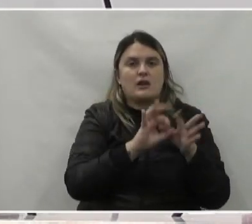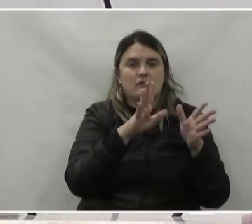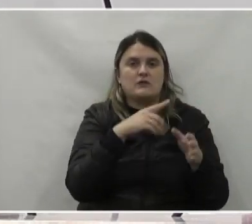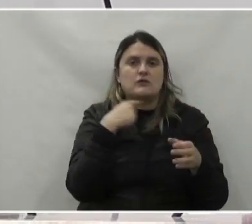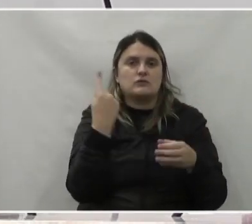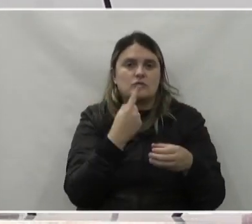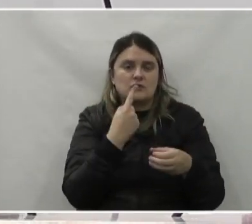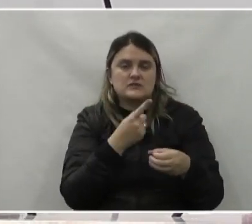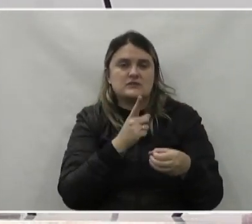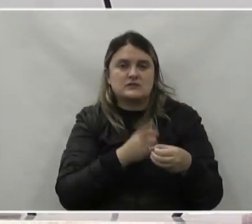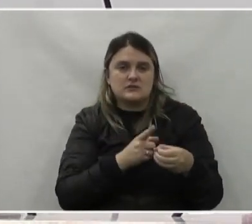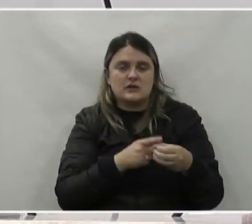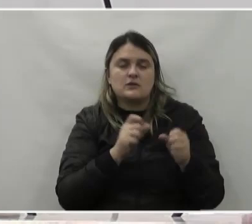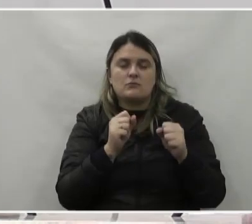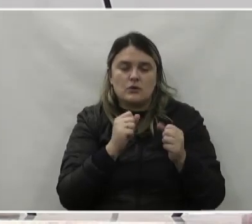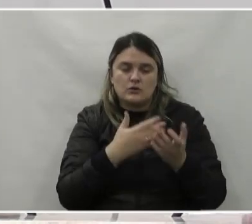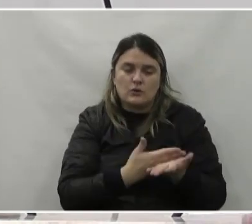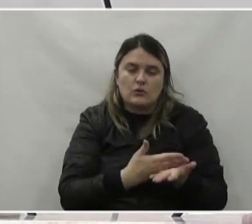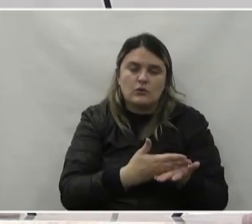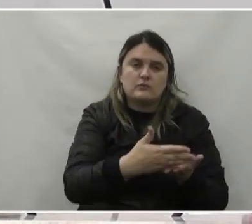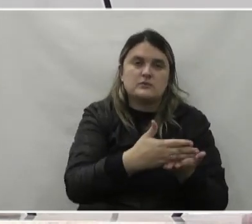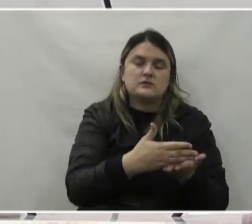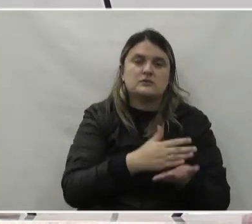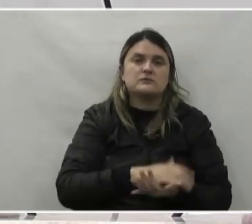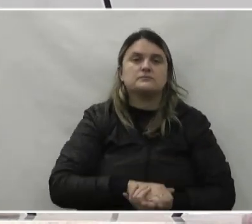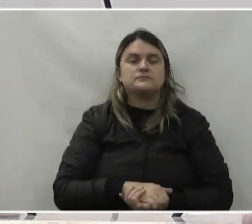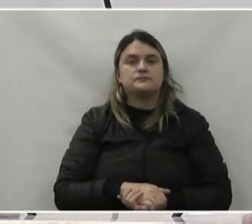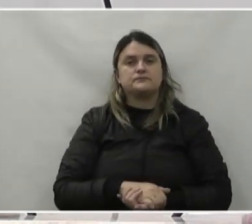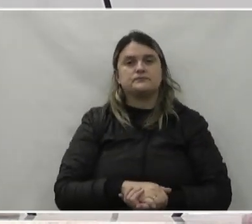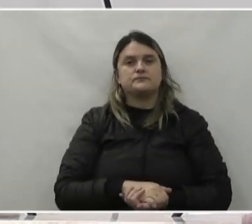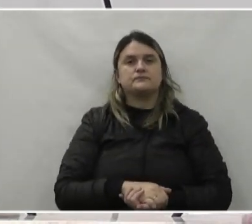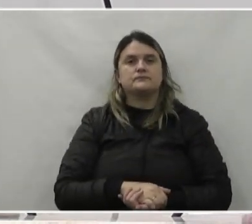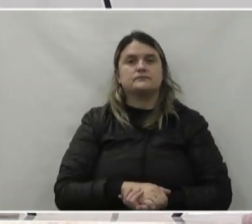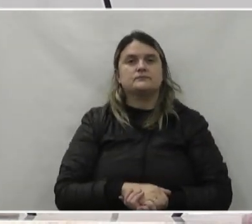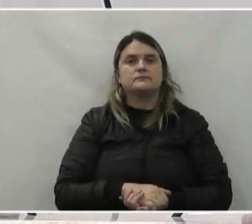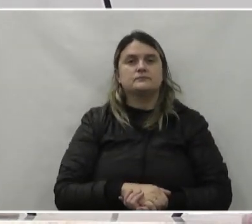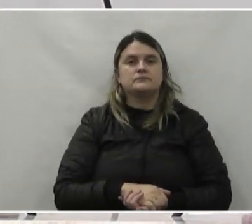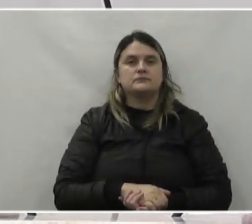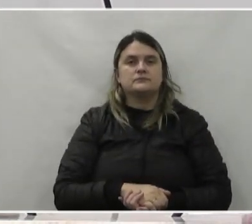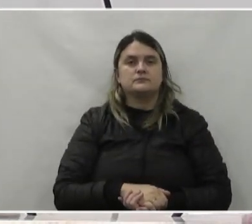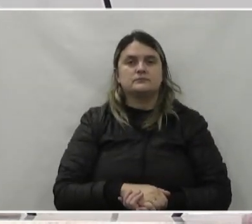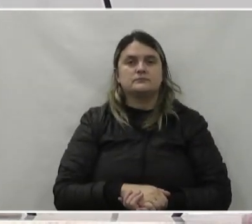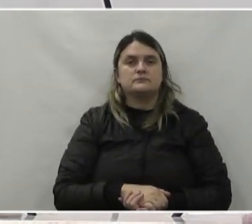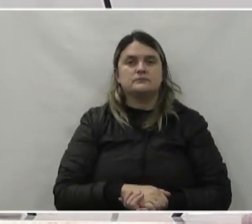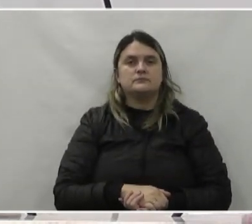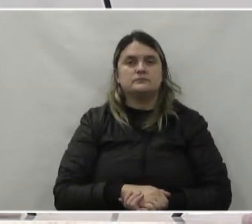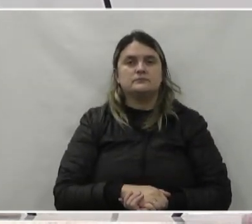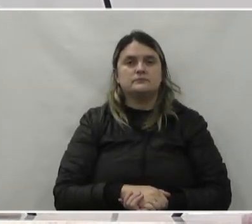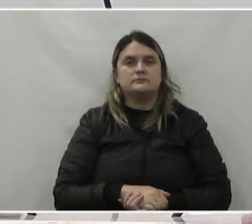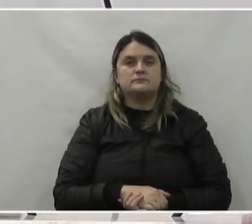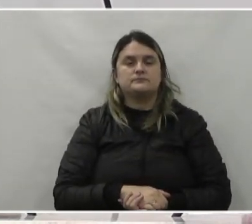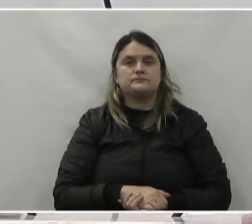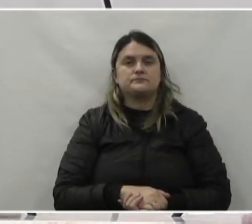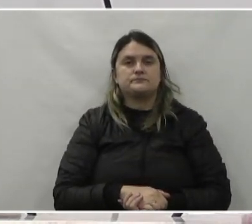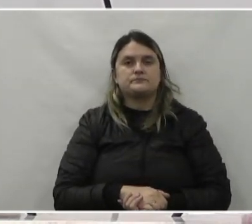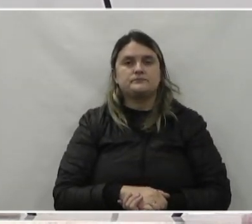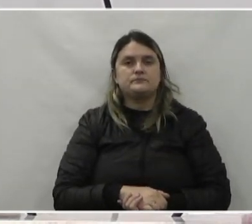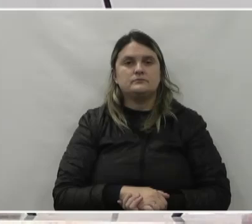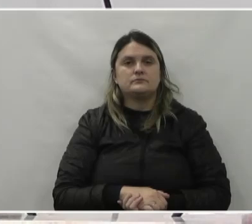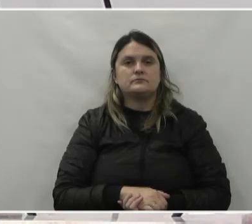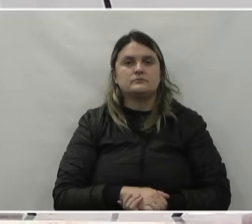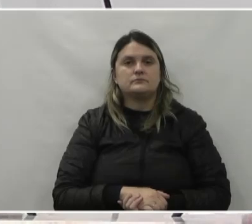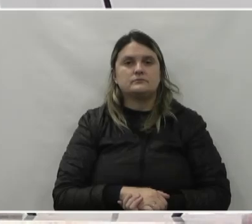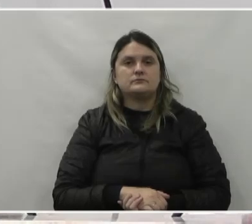da Vitória, a assinar essa ordem de serviço para que a empresa possa começar a